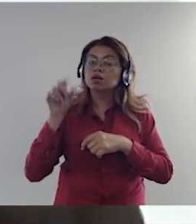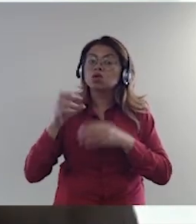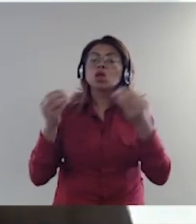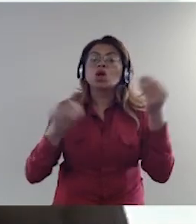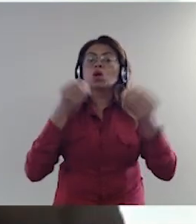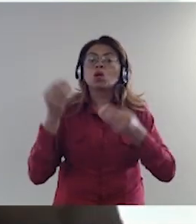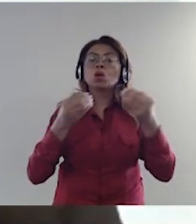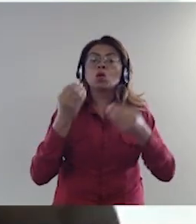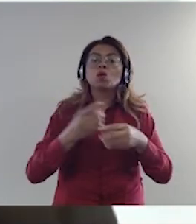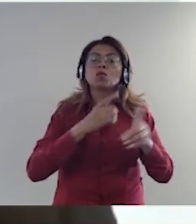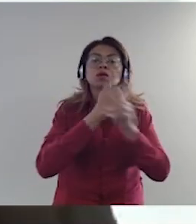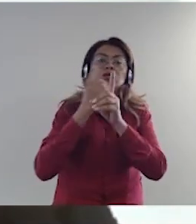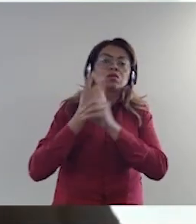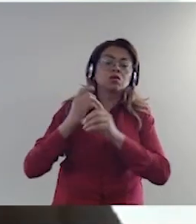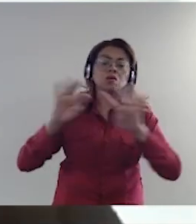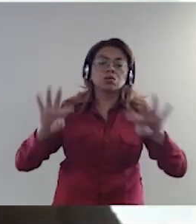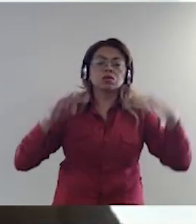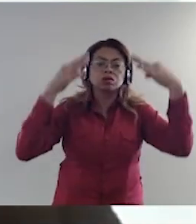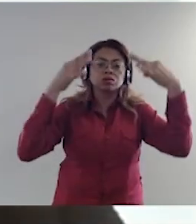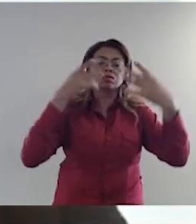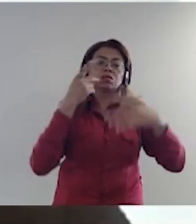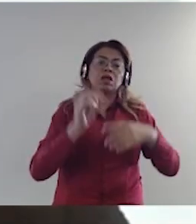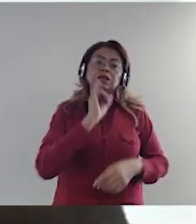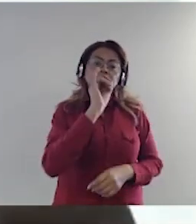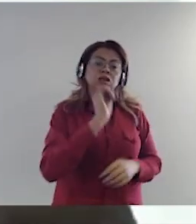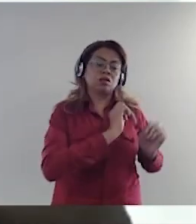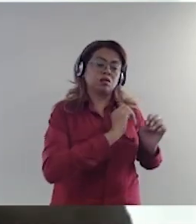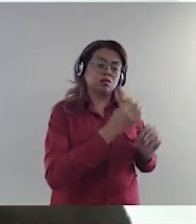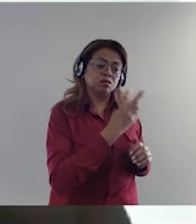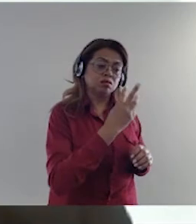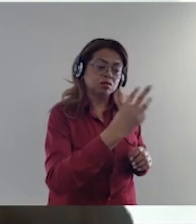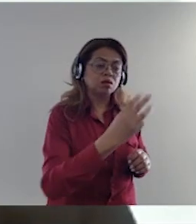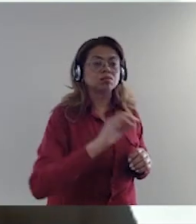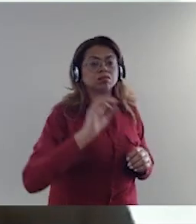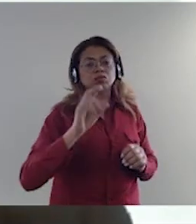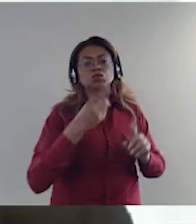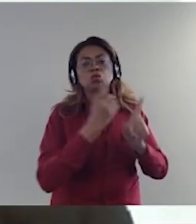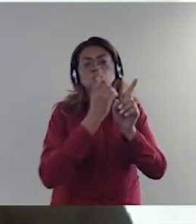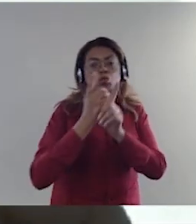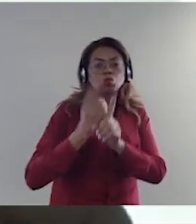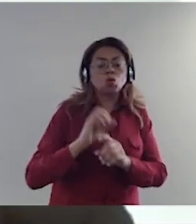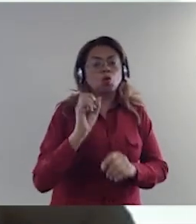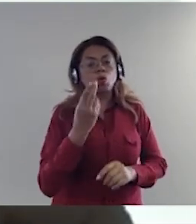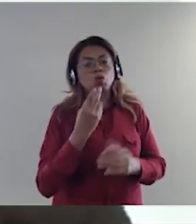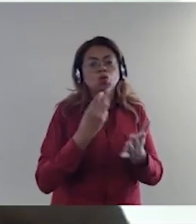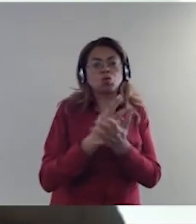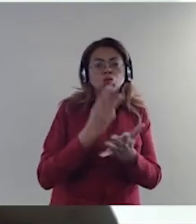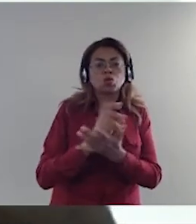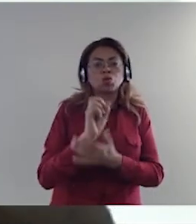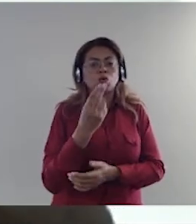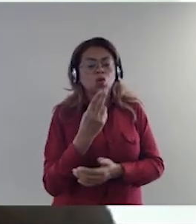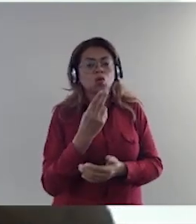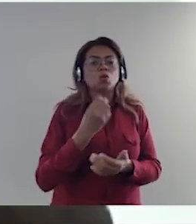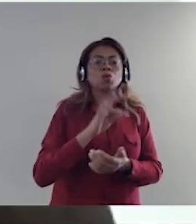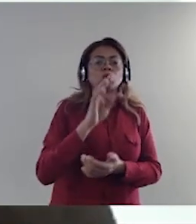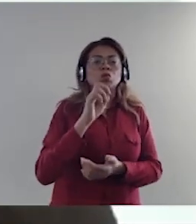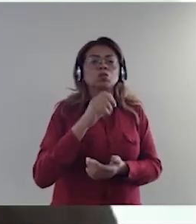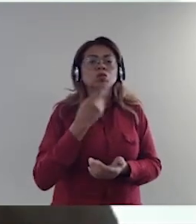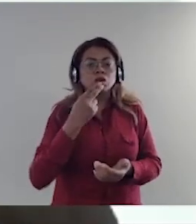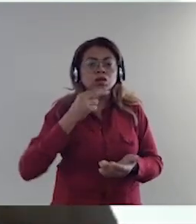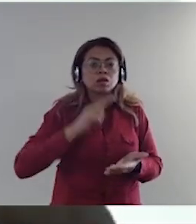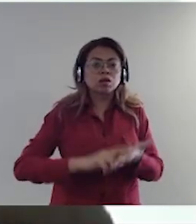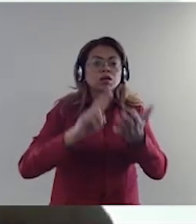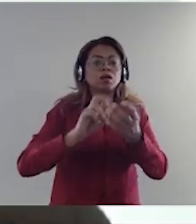assembleia. Então, ele vai poder se valer de plataforma de chat, né, como o WhatsApp, como o Telegram, né, ou plataforma